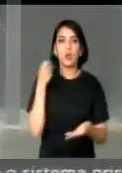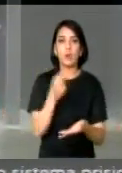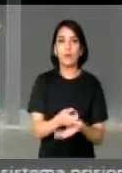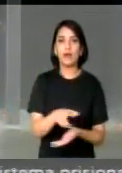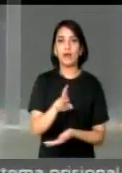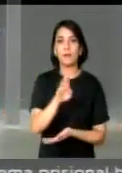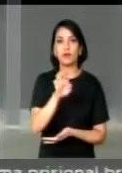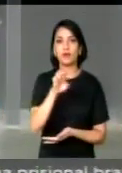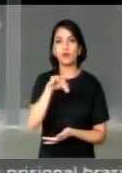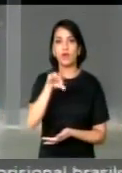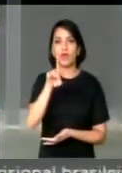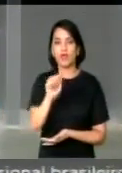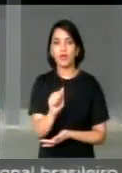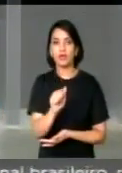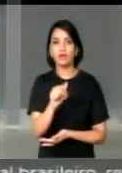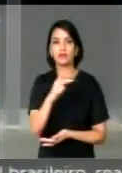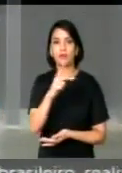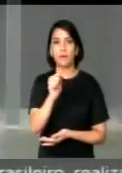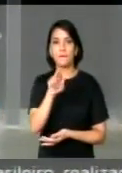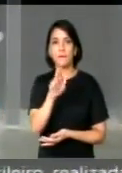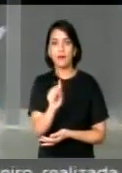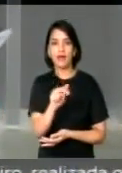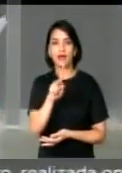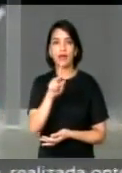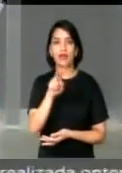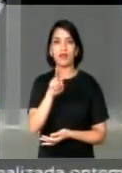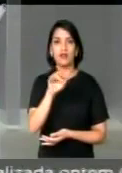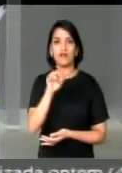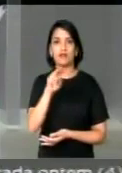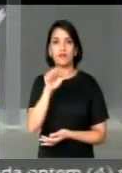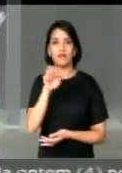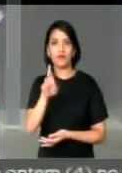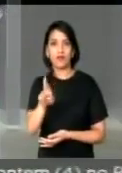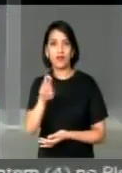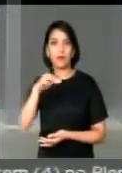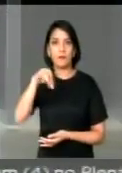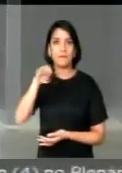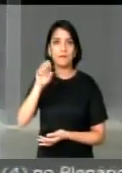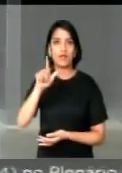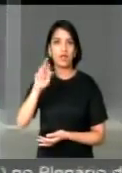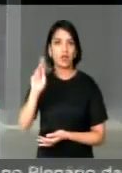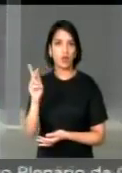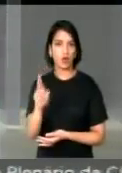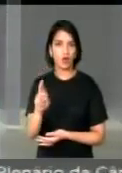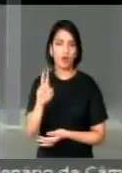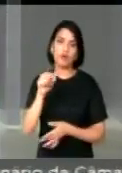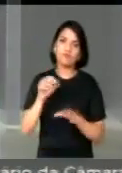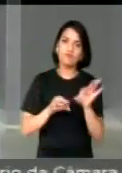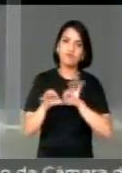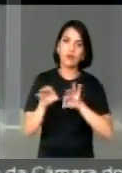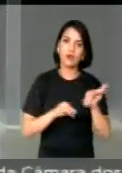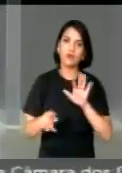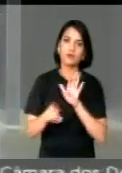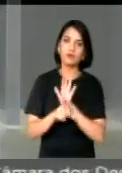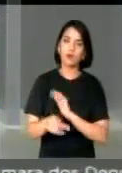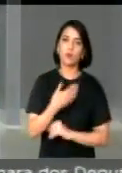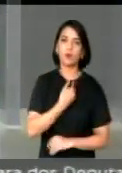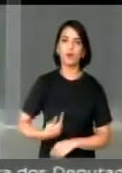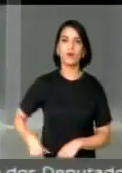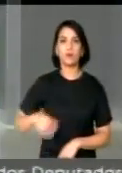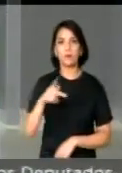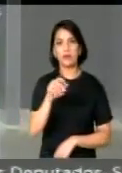para Viver Melhor, um programa de renda mínima criado no nosso governo do PSB,